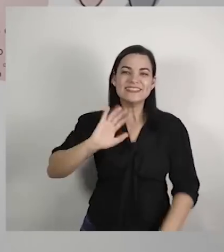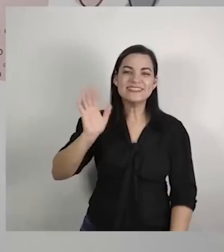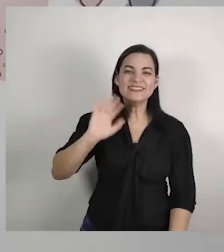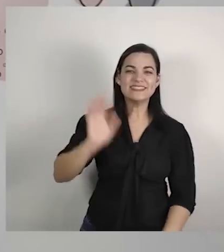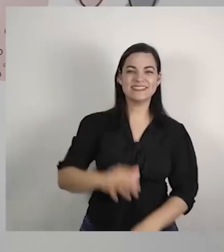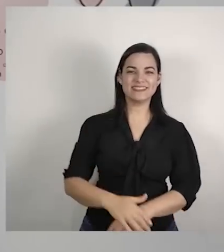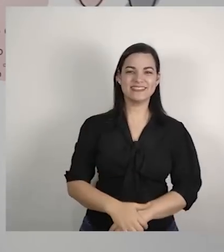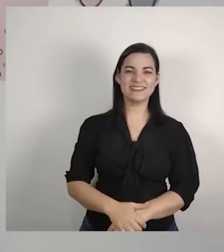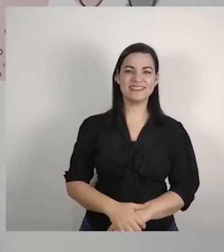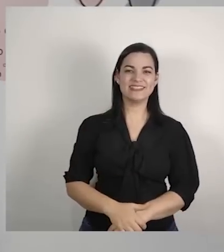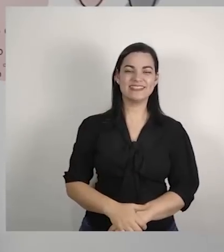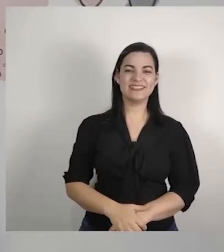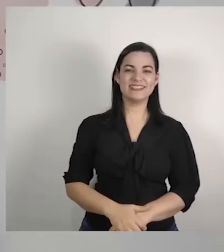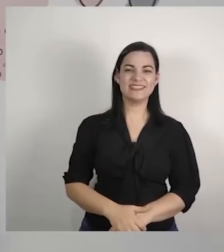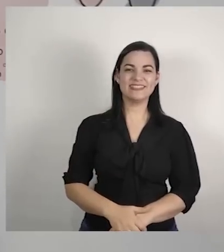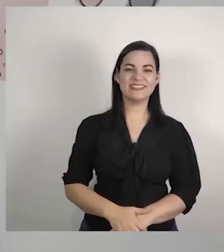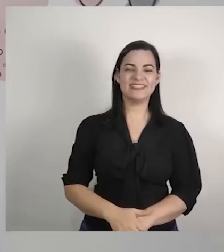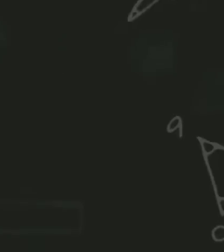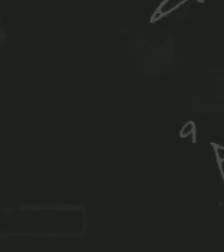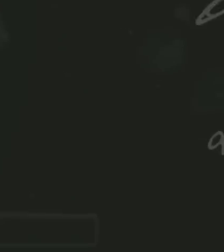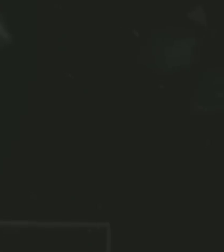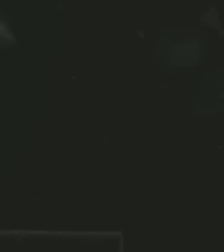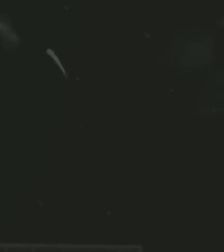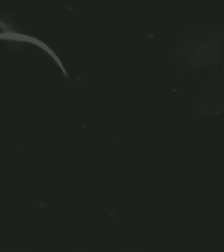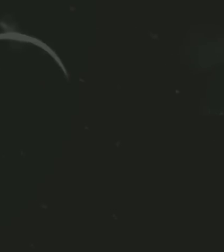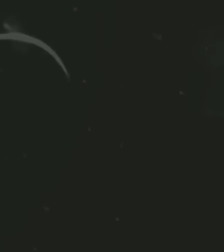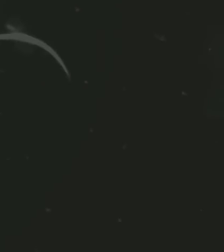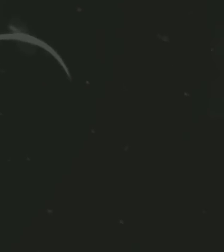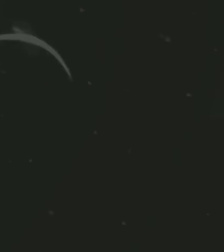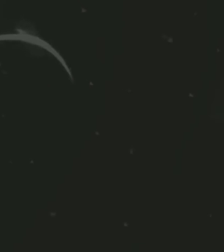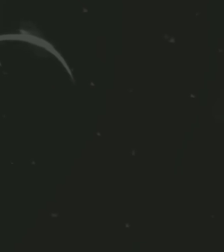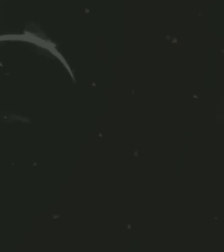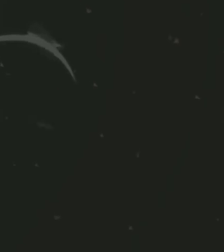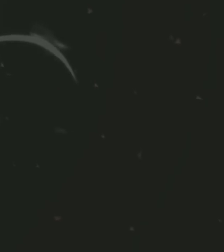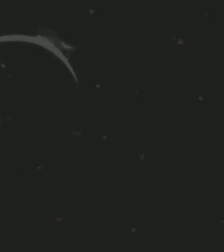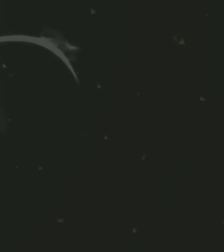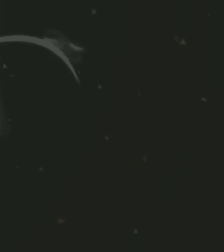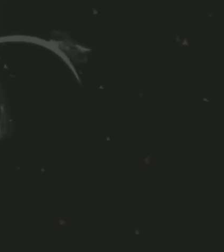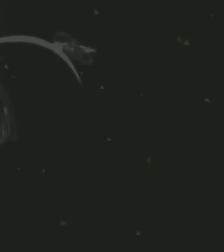o celular. Tchau, tchau!